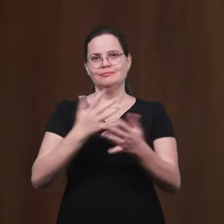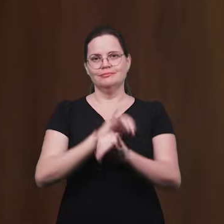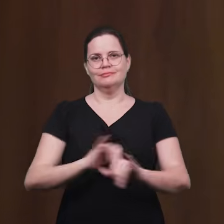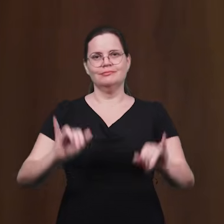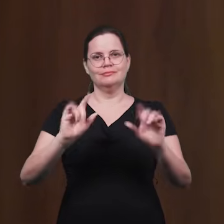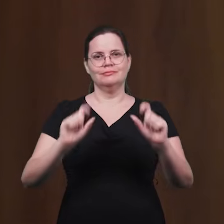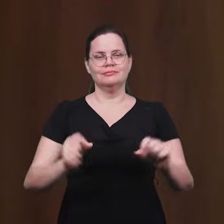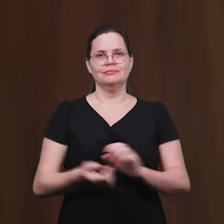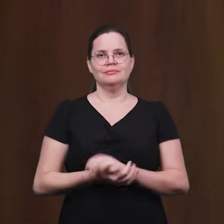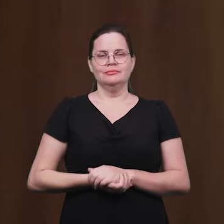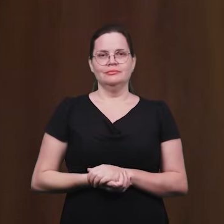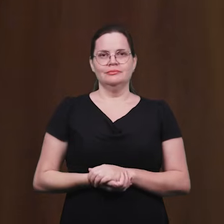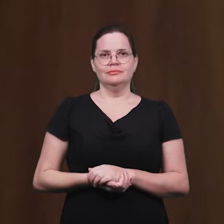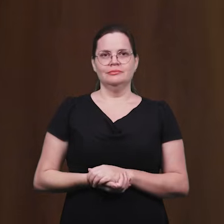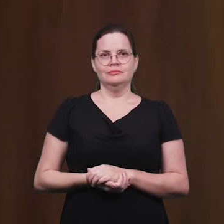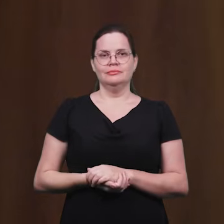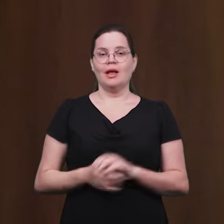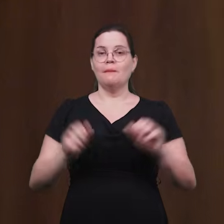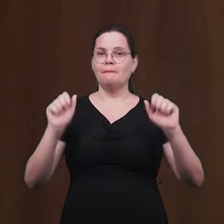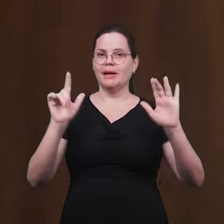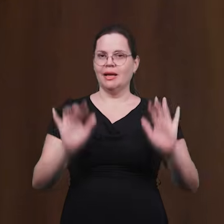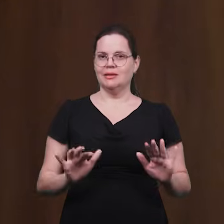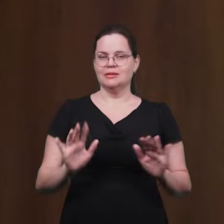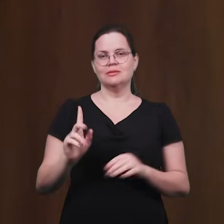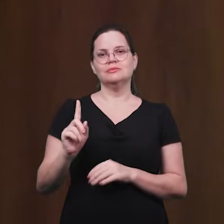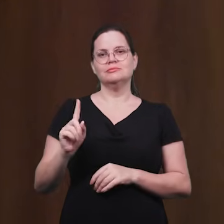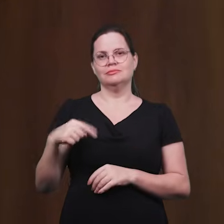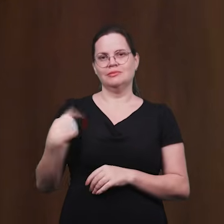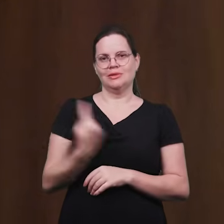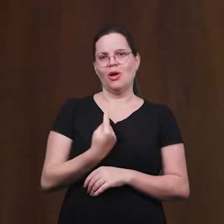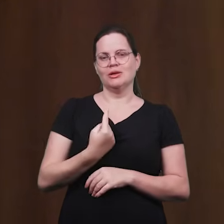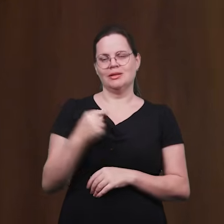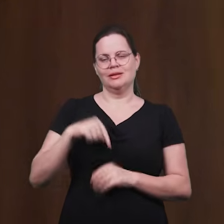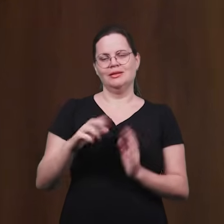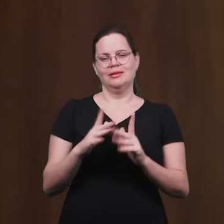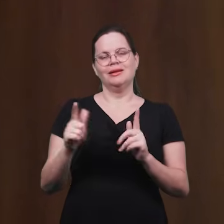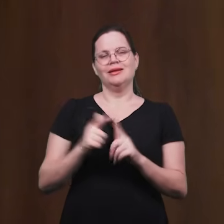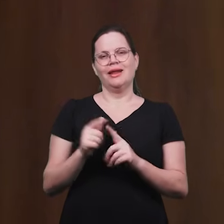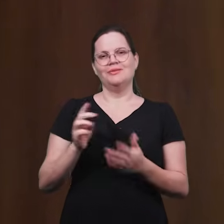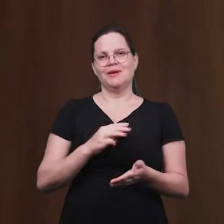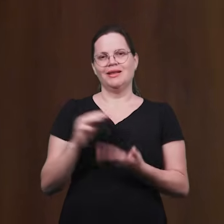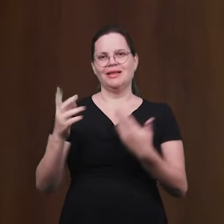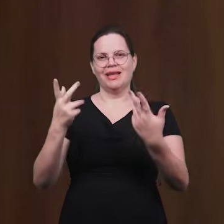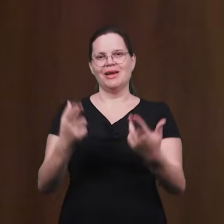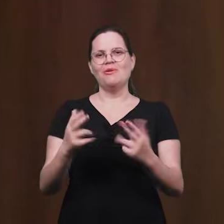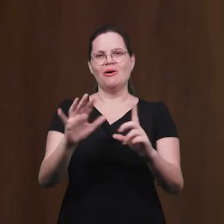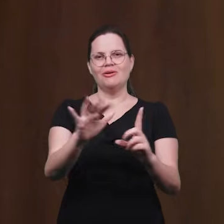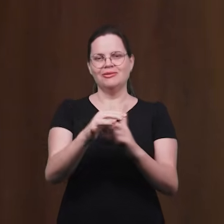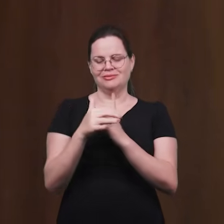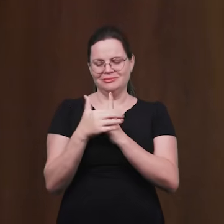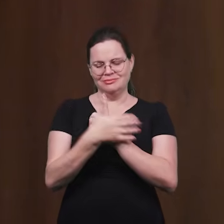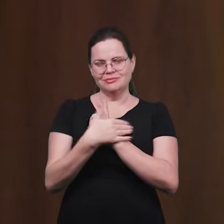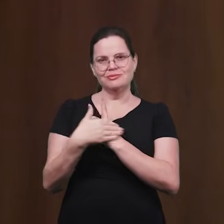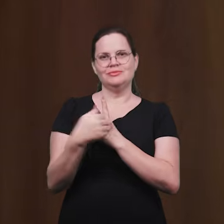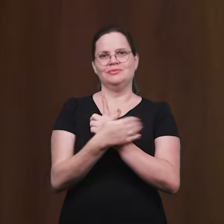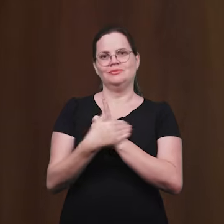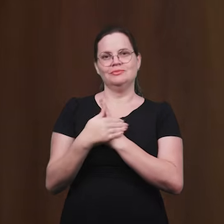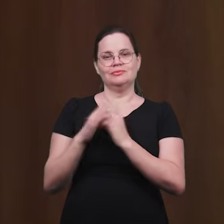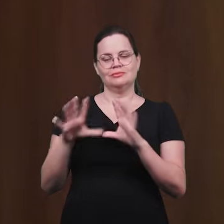deixar é que a grande bênção desta obra é o acolhimento, né, vou usar a palavra do pastor Sérgio, do